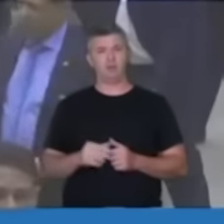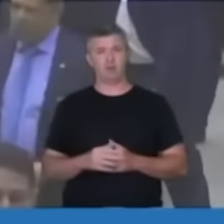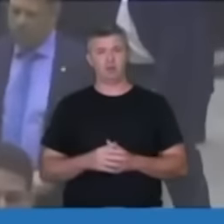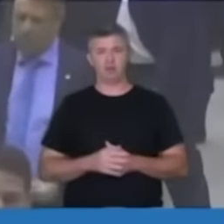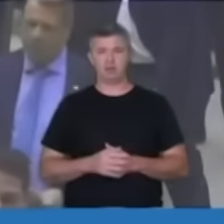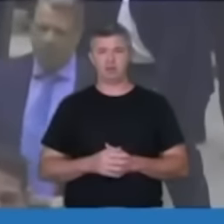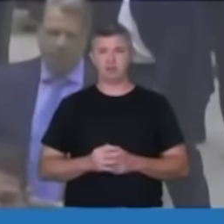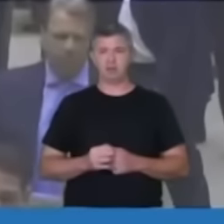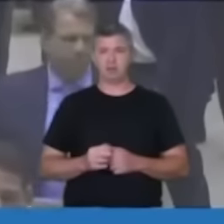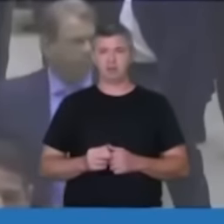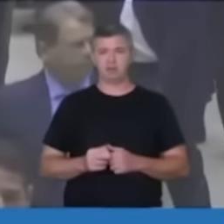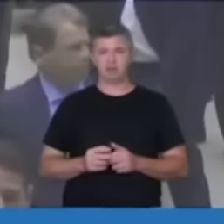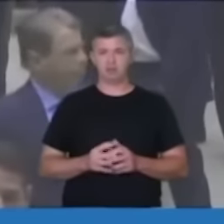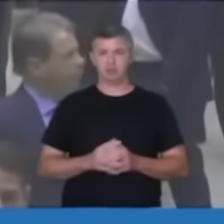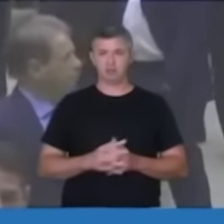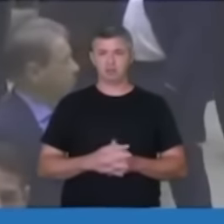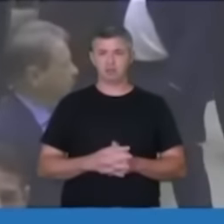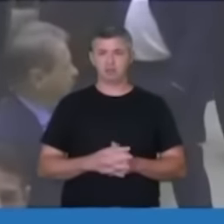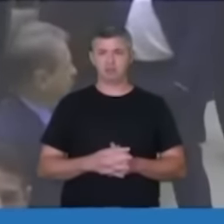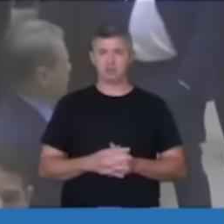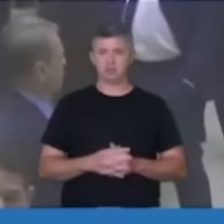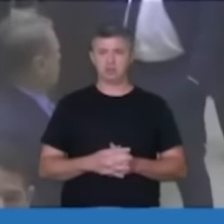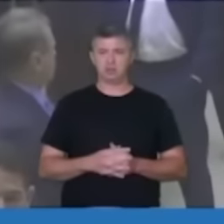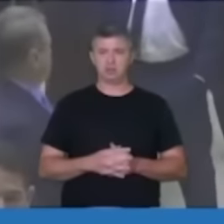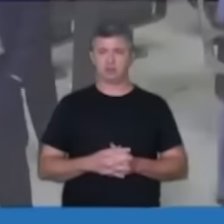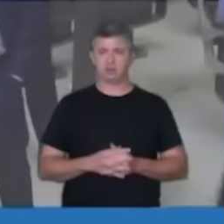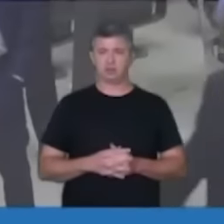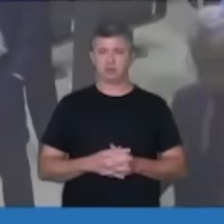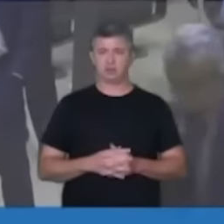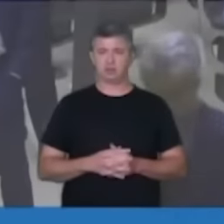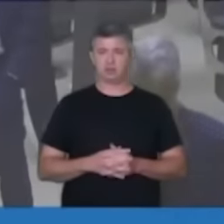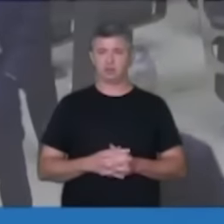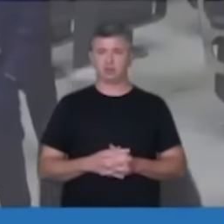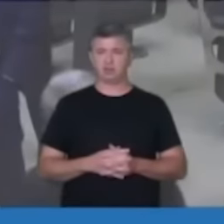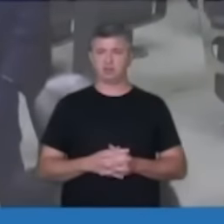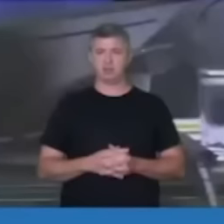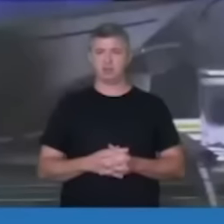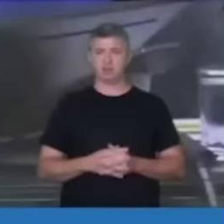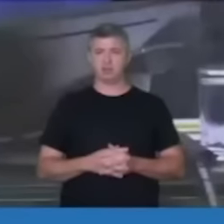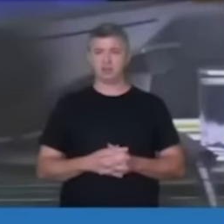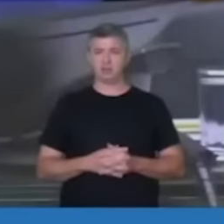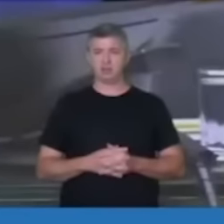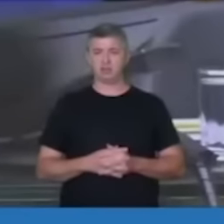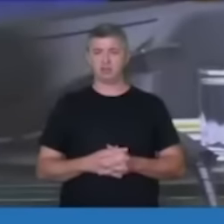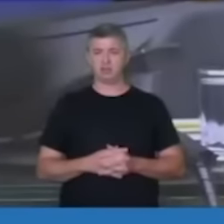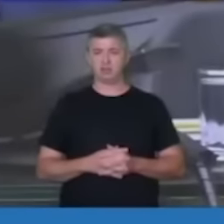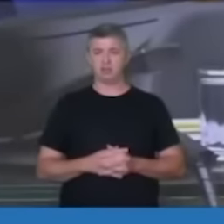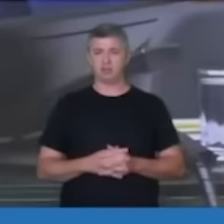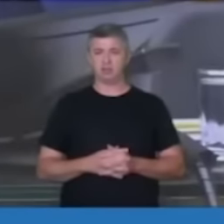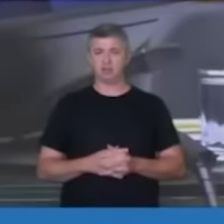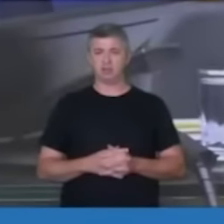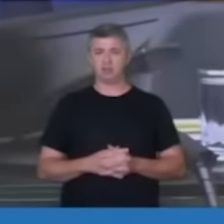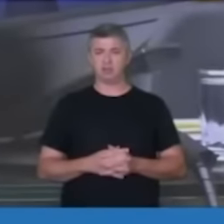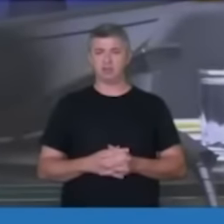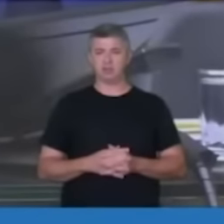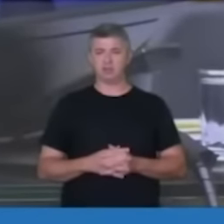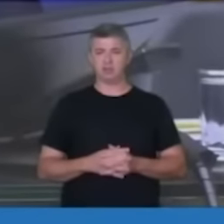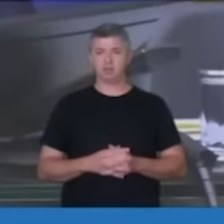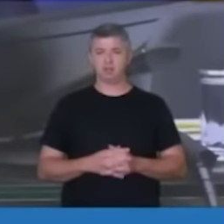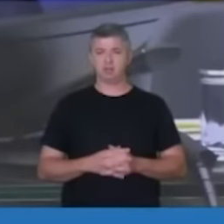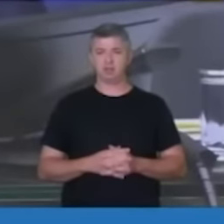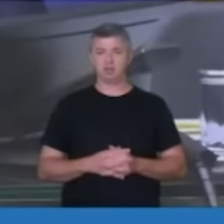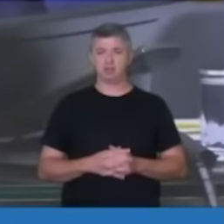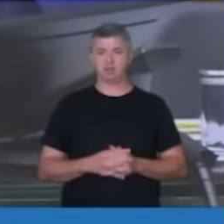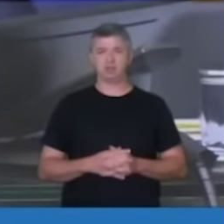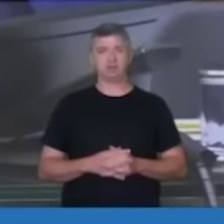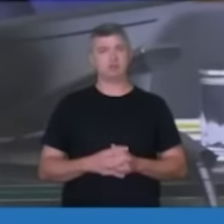Vamos respeitar que cartaz que ele tá posso continuar Senhor presidente continui